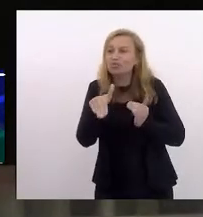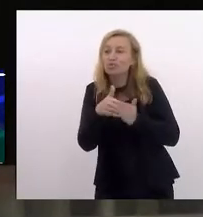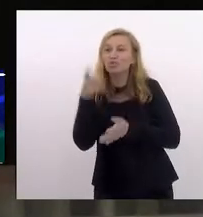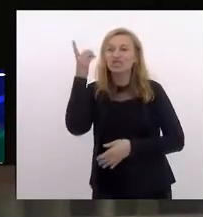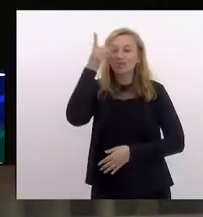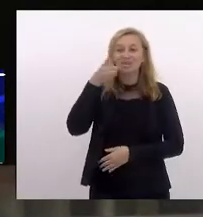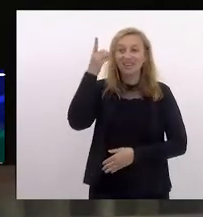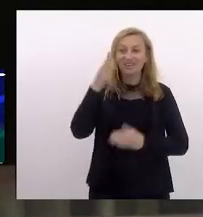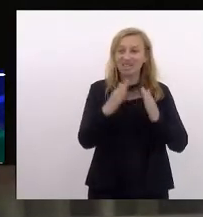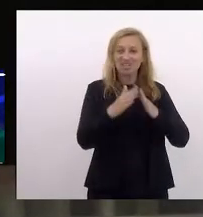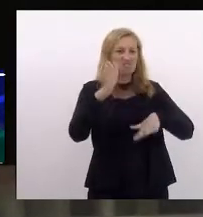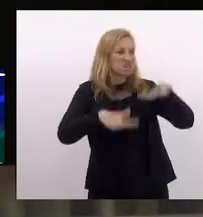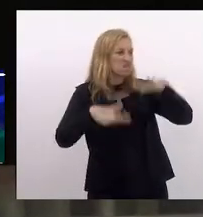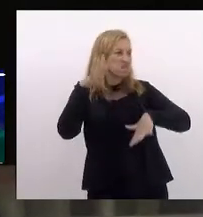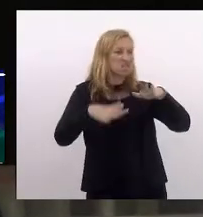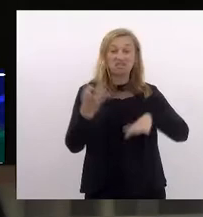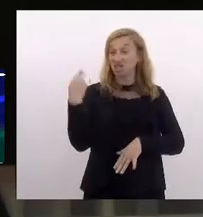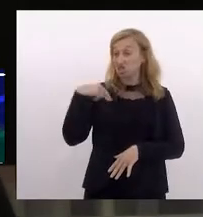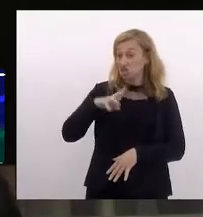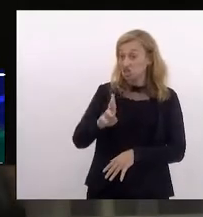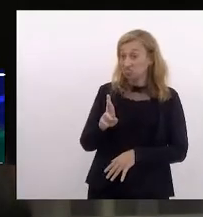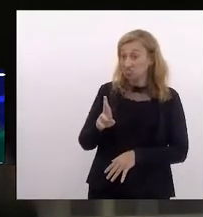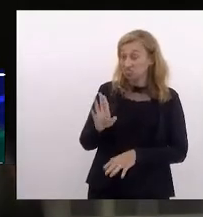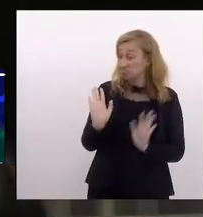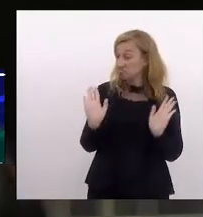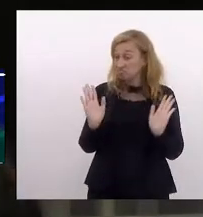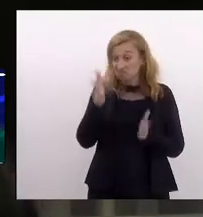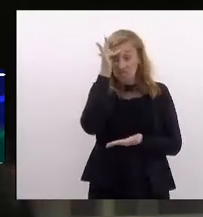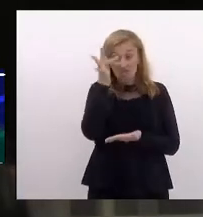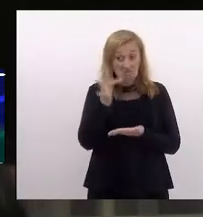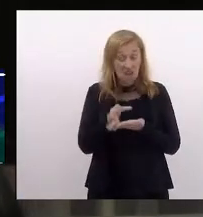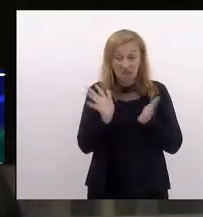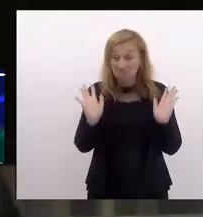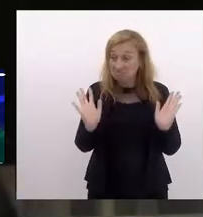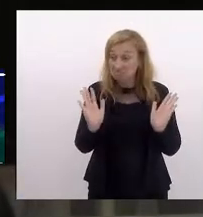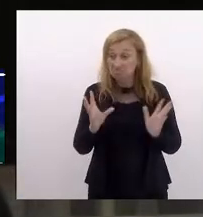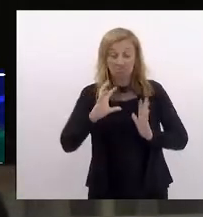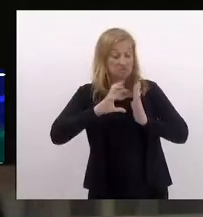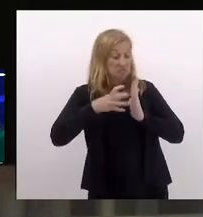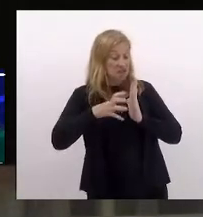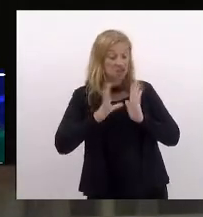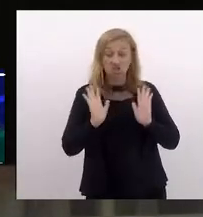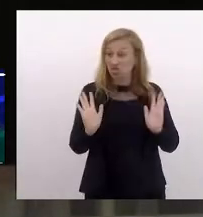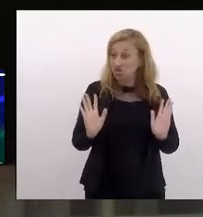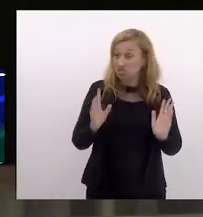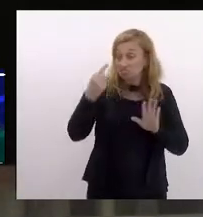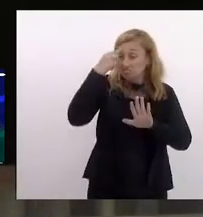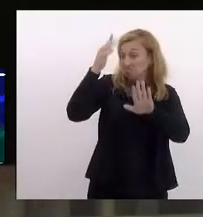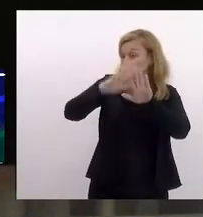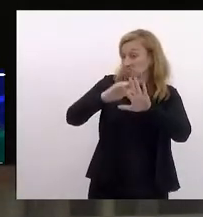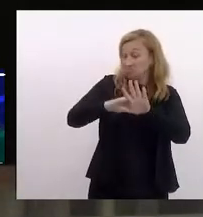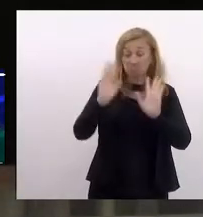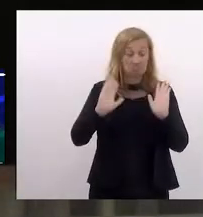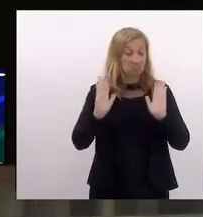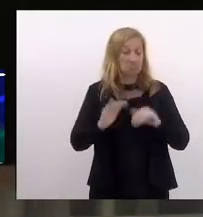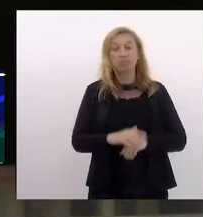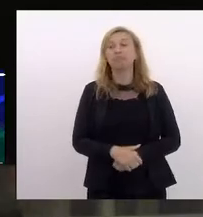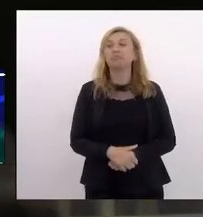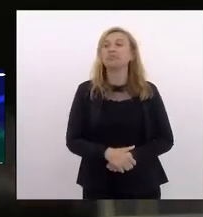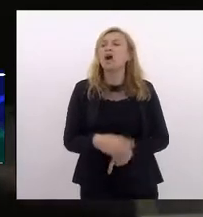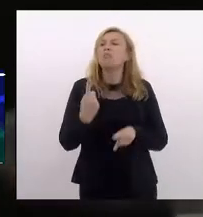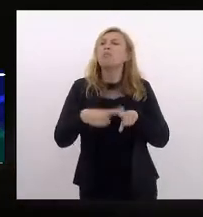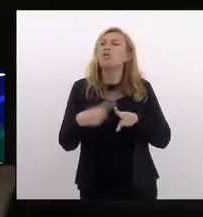nesta casa Independente de religião de Credo Independente de partidos de questão de lógica é